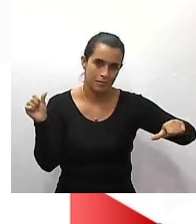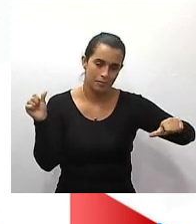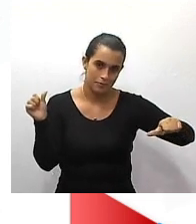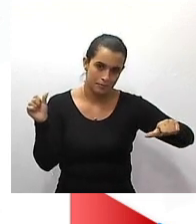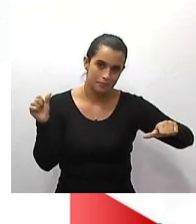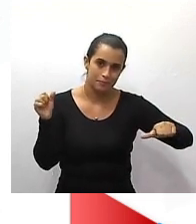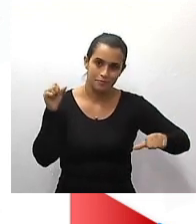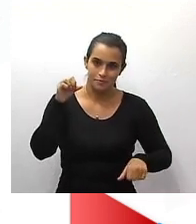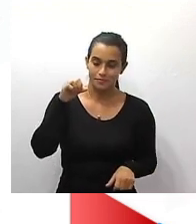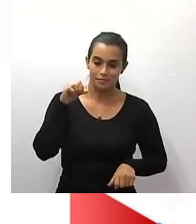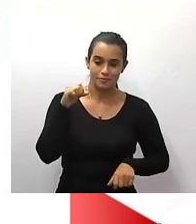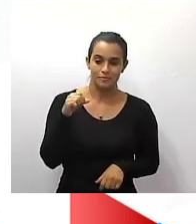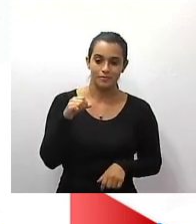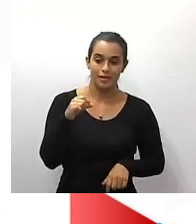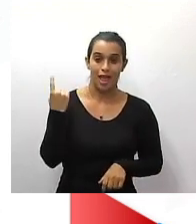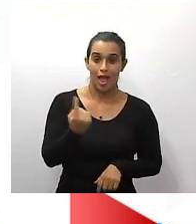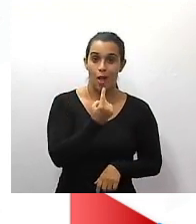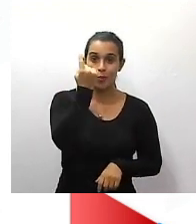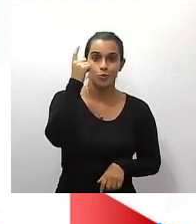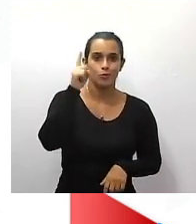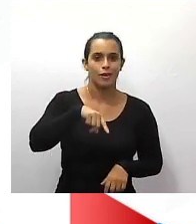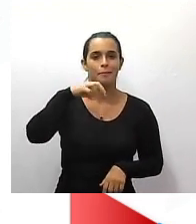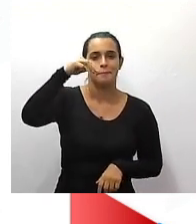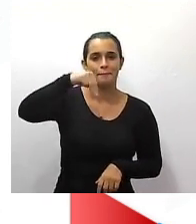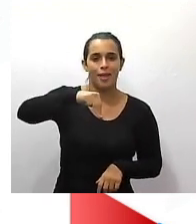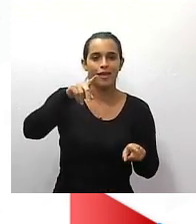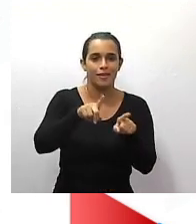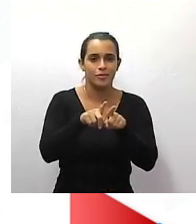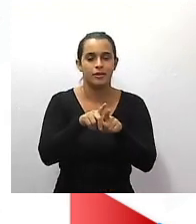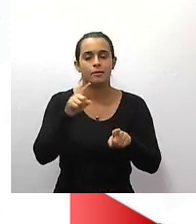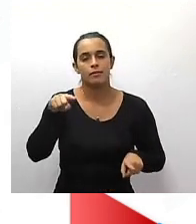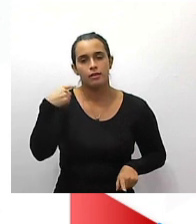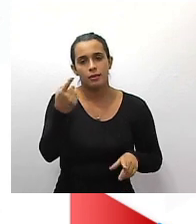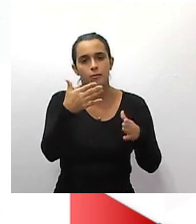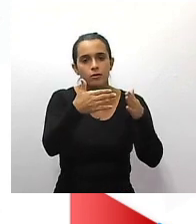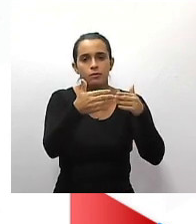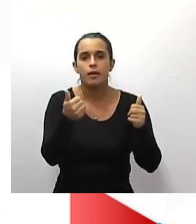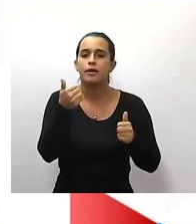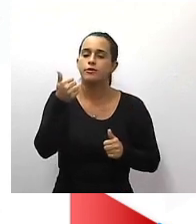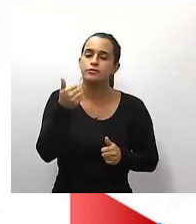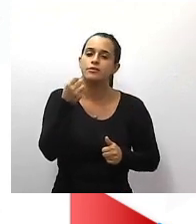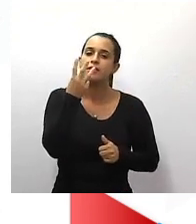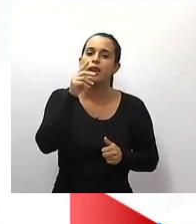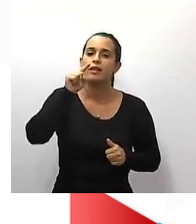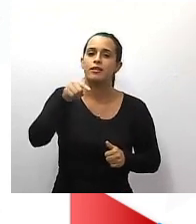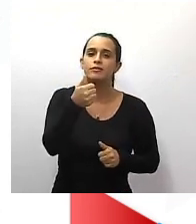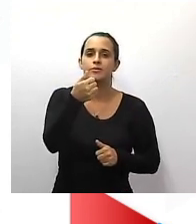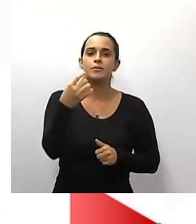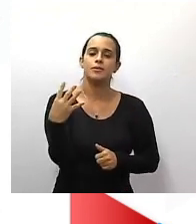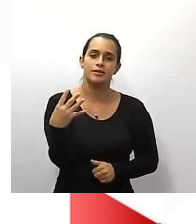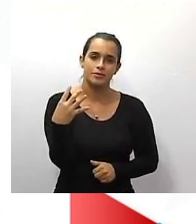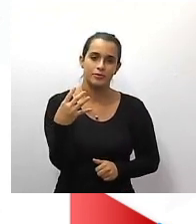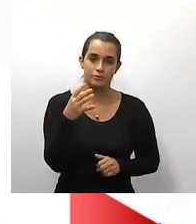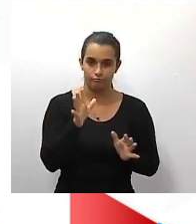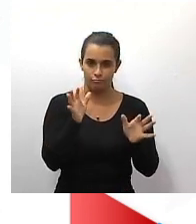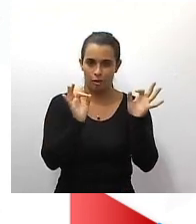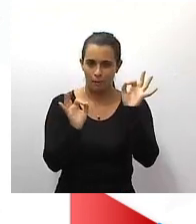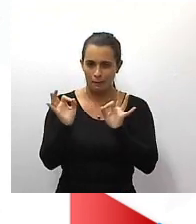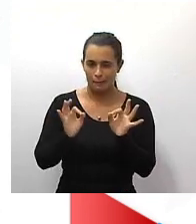vocês. Maior erro de vocês é quando vocês pulam etapas da matemática. Não esquece, por favor,